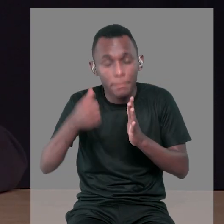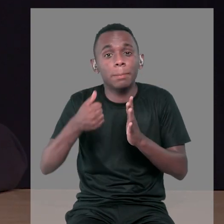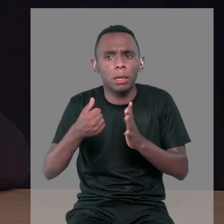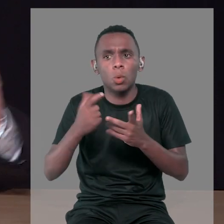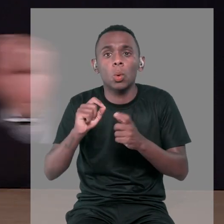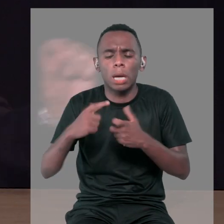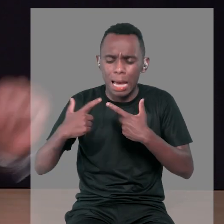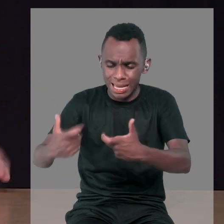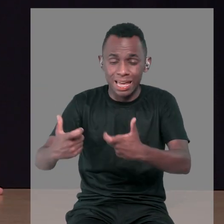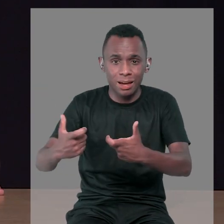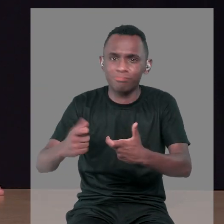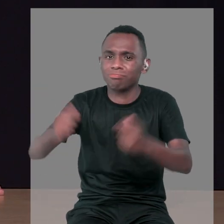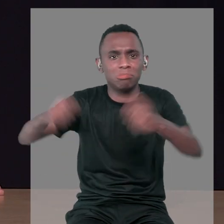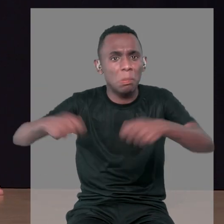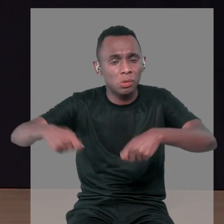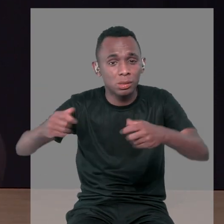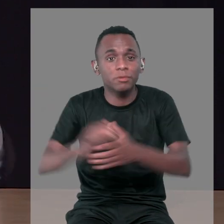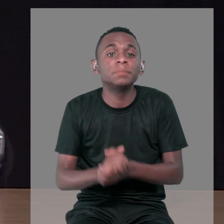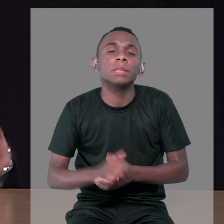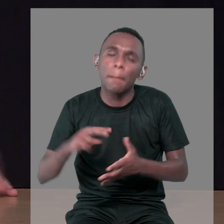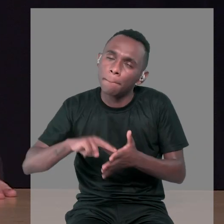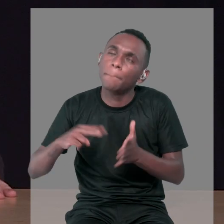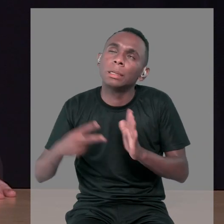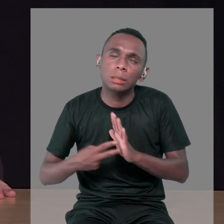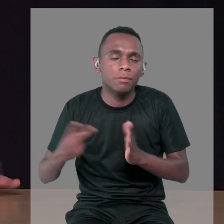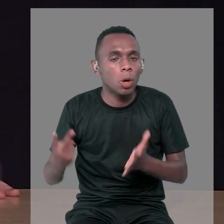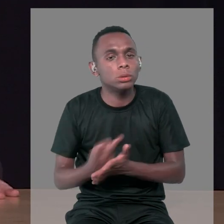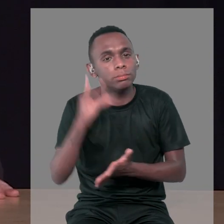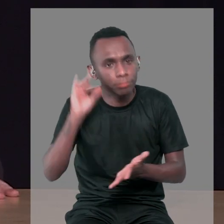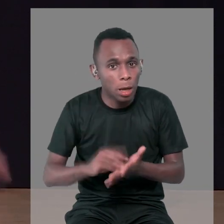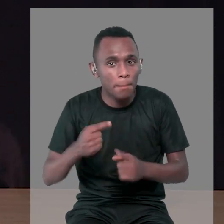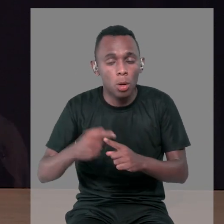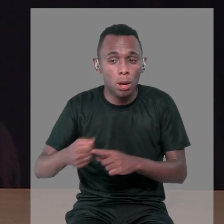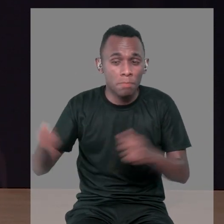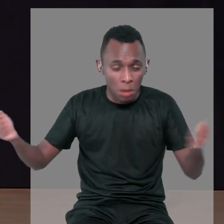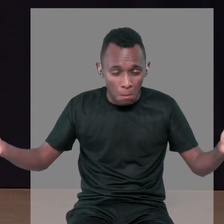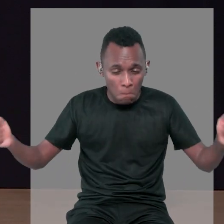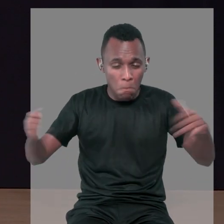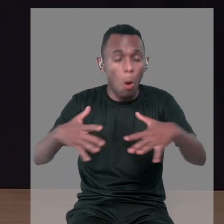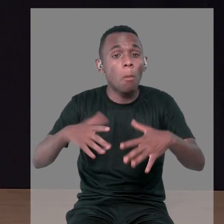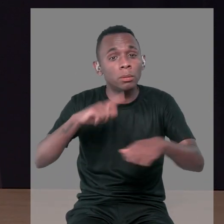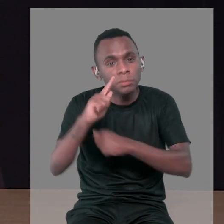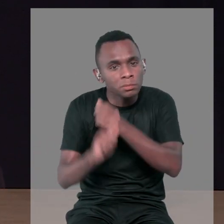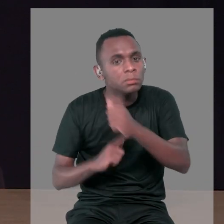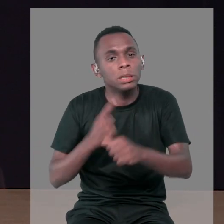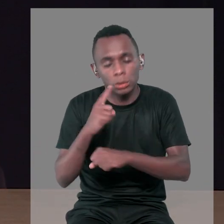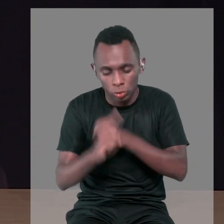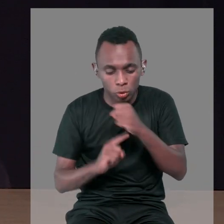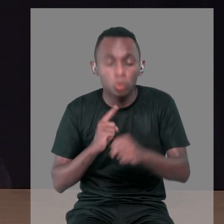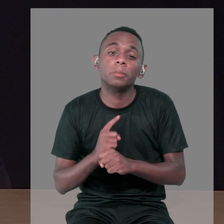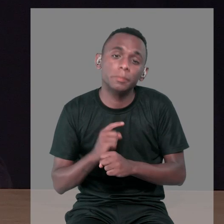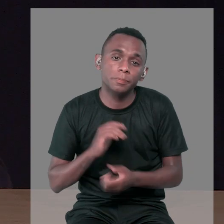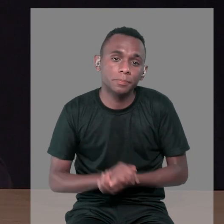possível tornou-se realidade com a bomba atômica, com a bomba H, enfim, com todas essas bombas. Então há uma alteração. O termo de guerra